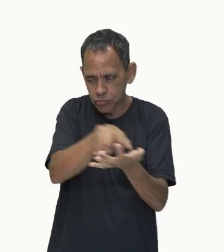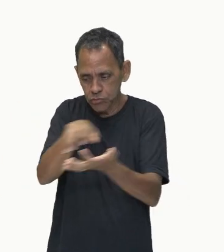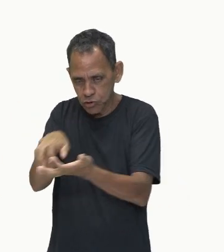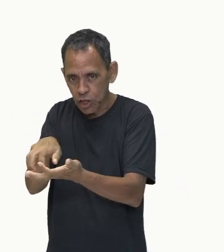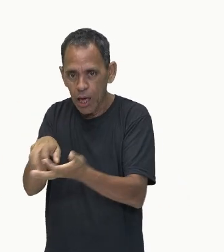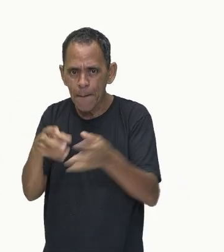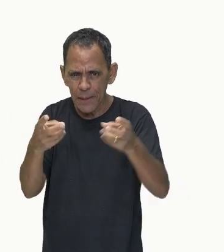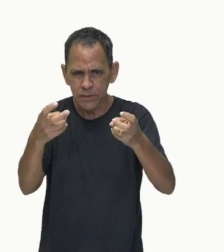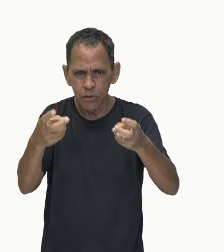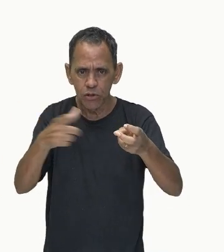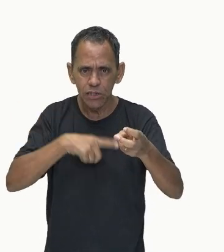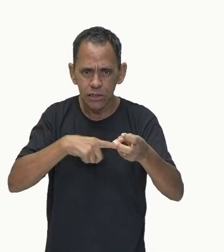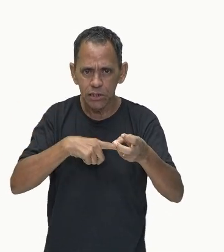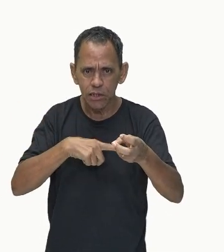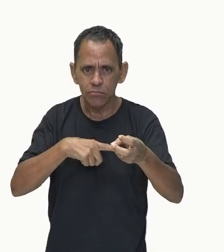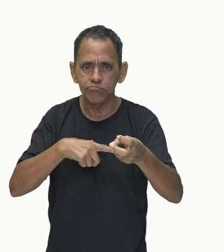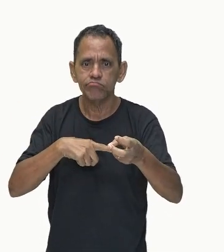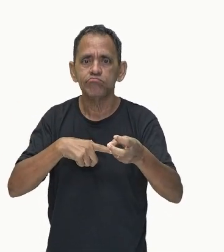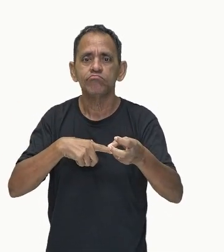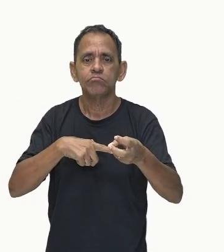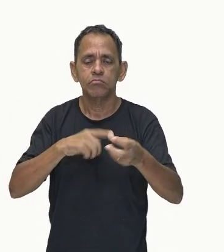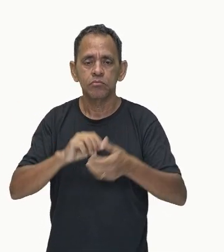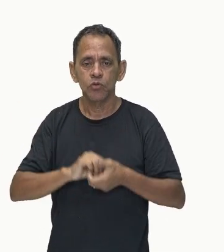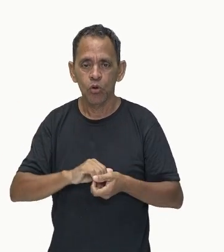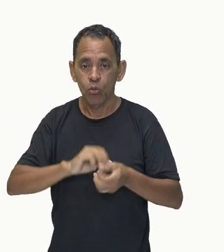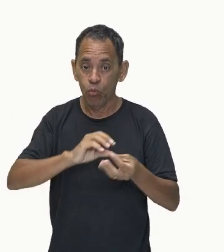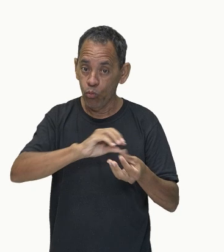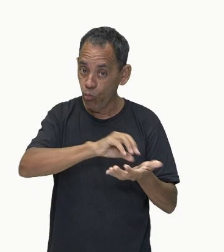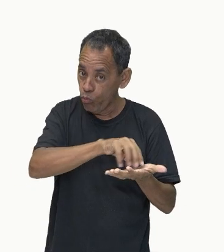situação. E aqui eu vou escrever que o deslocamento foi de